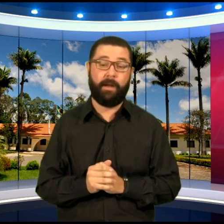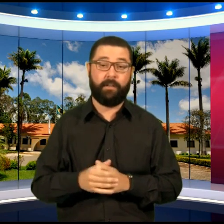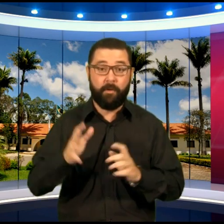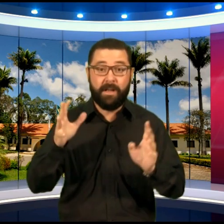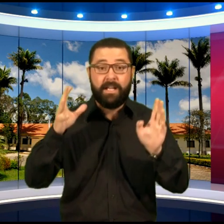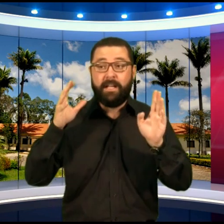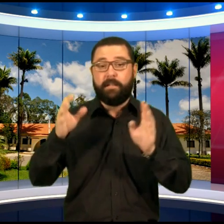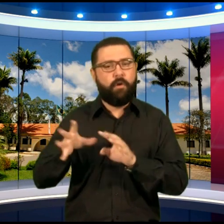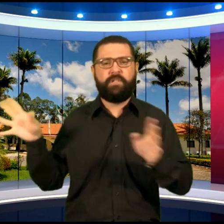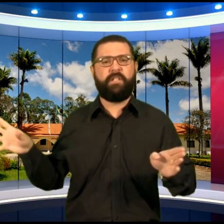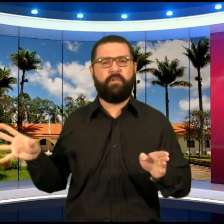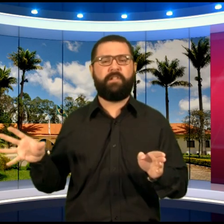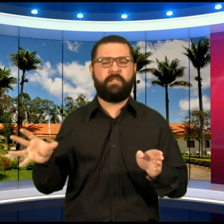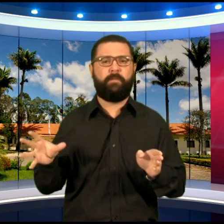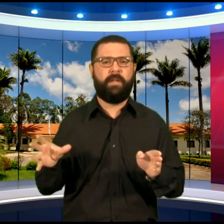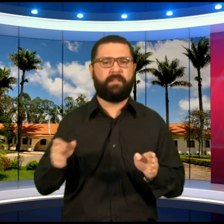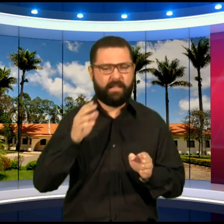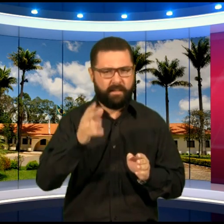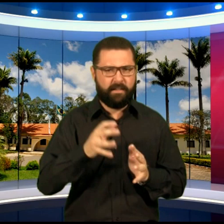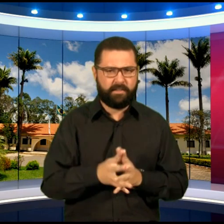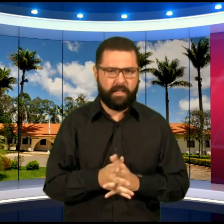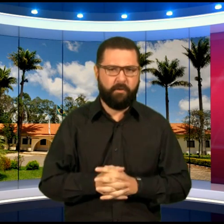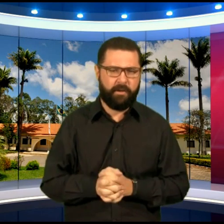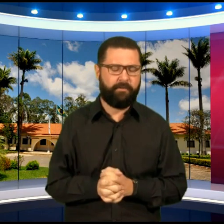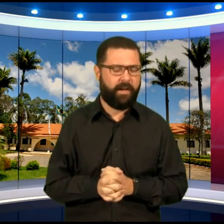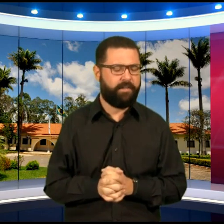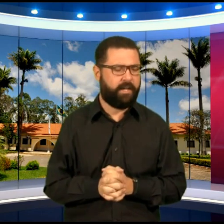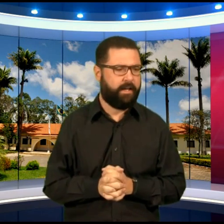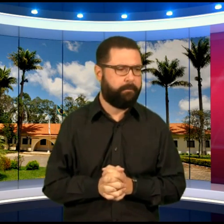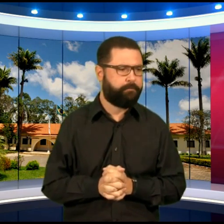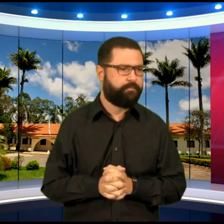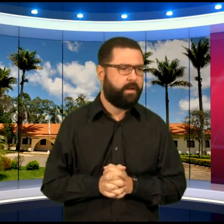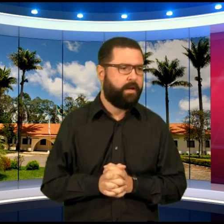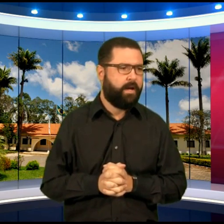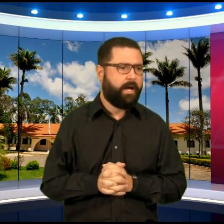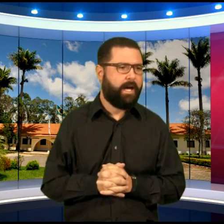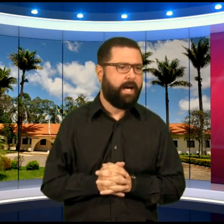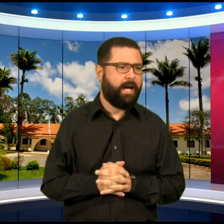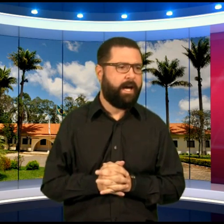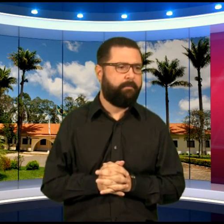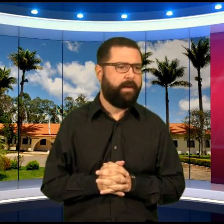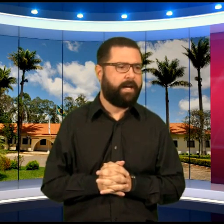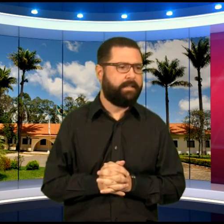mercado de trabalho. Então, não desistam das disciplinas, tá? Sigam em frente aí.